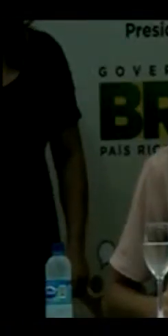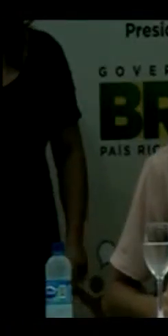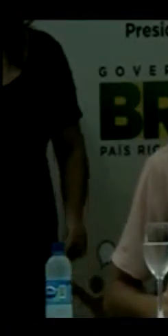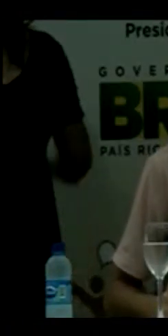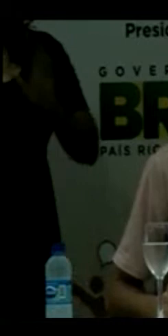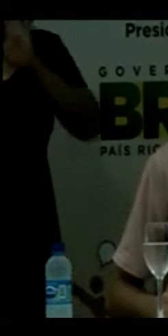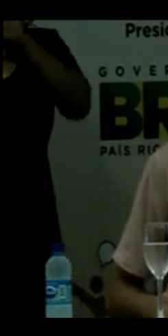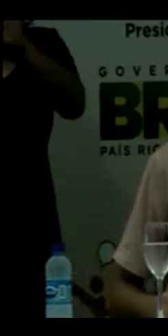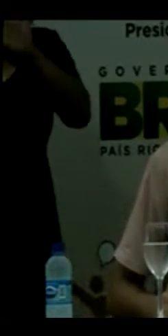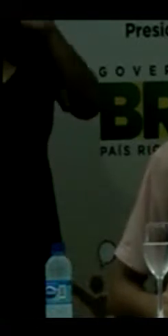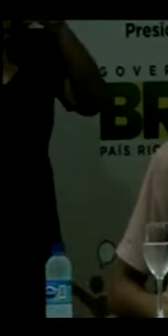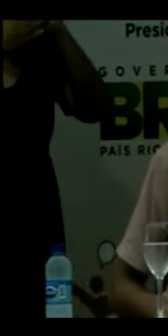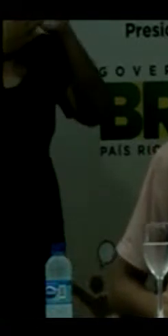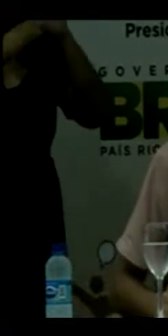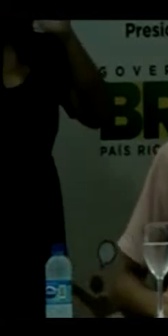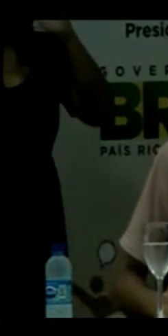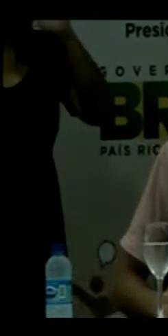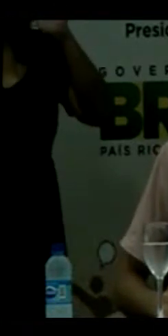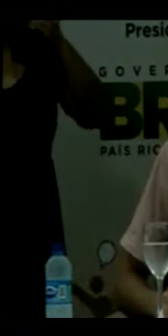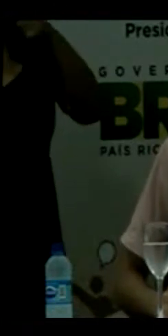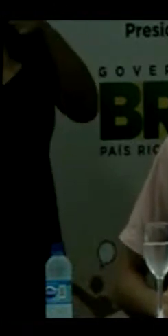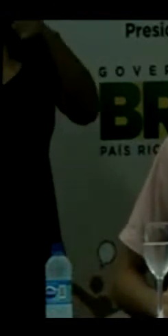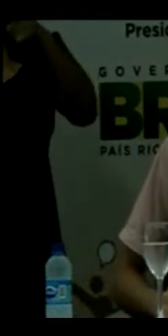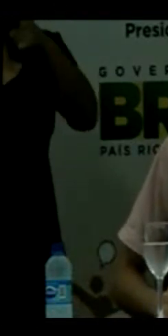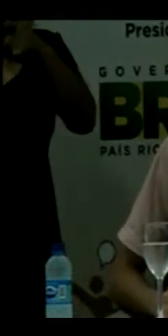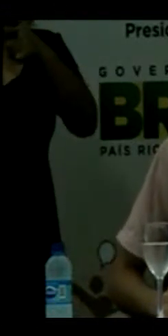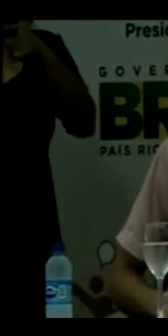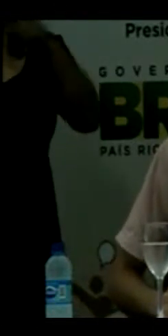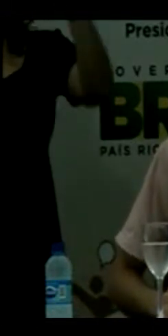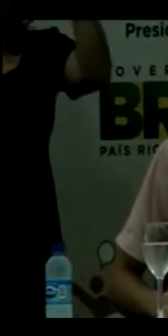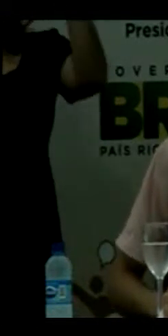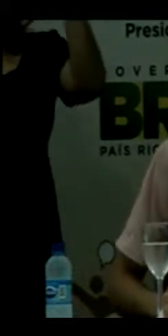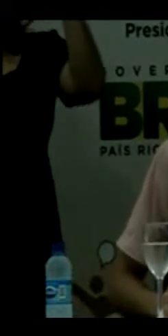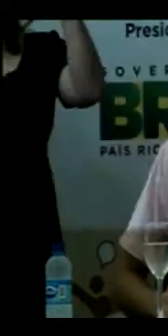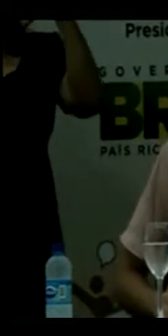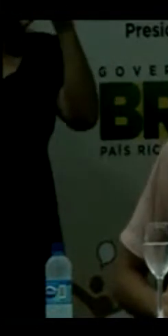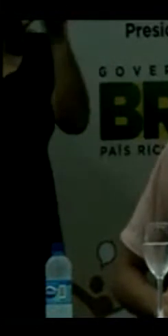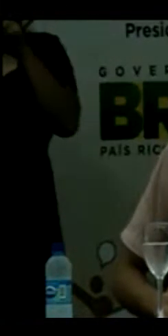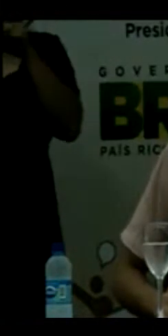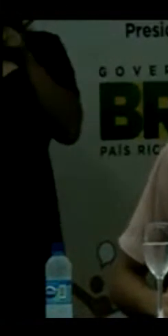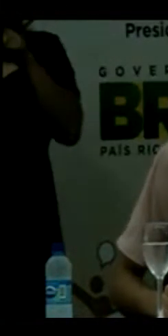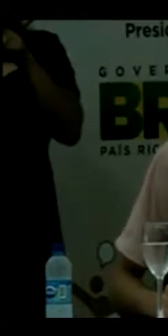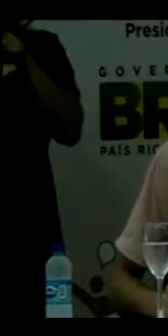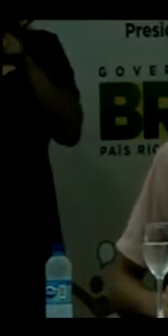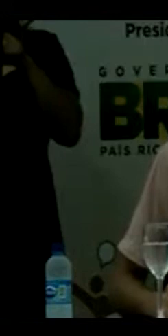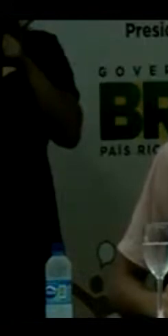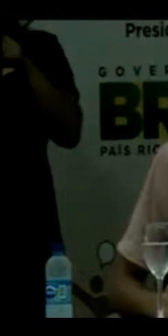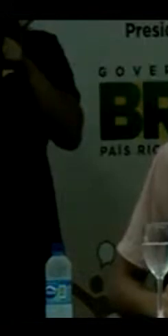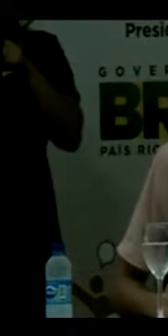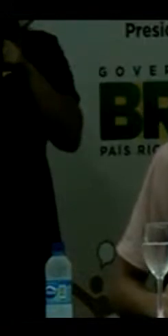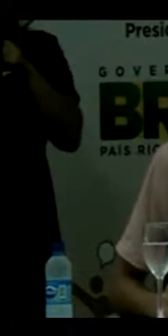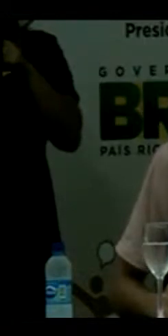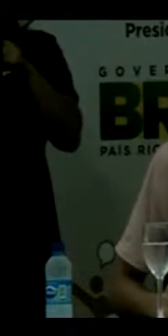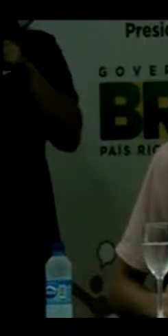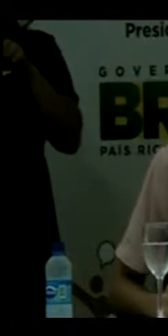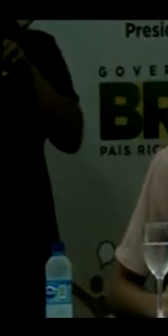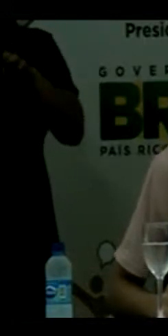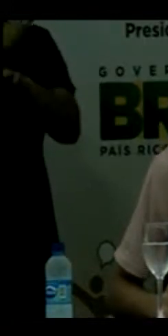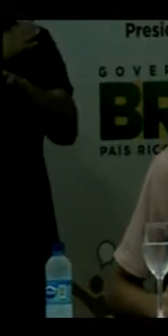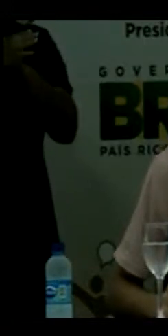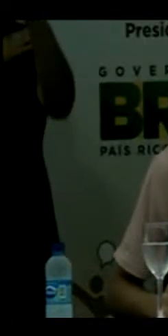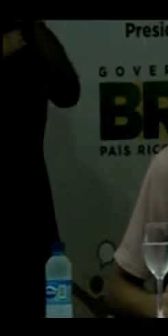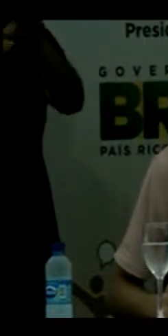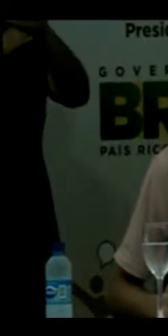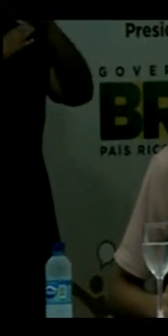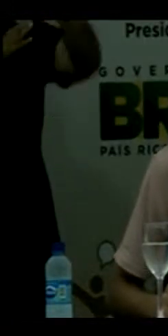proposta ou um problema de um tema e de um território, levanta a outra mão. Então, agora a gente está